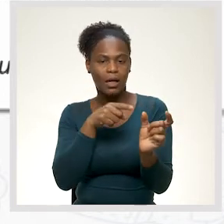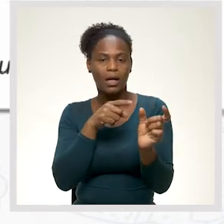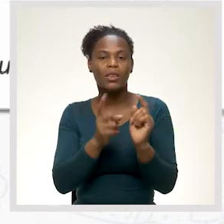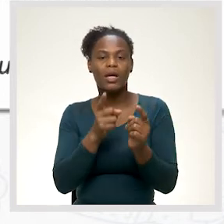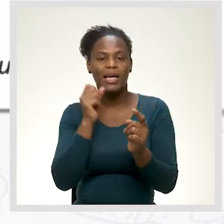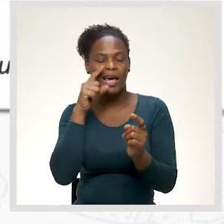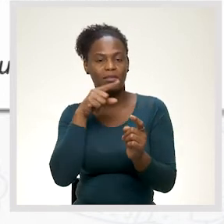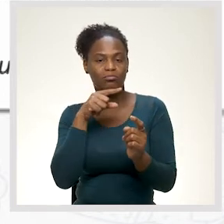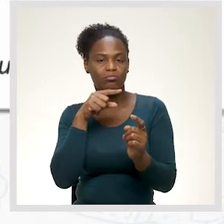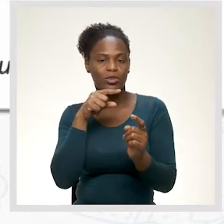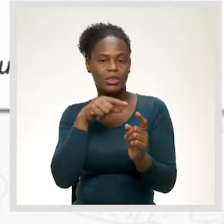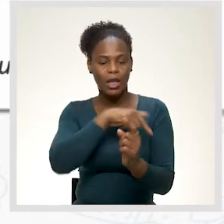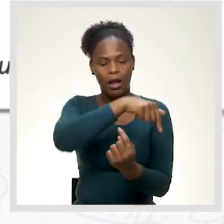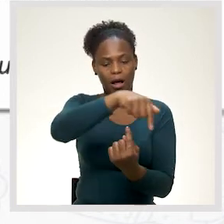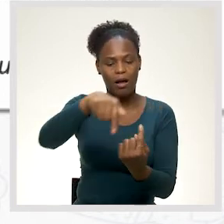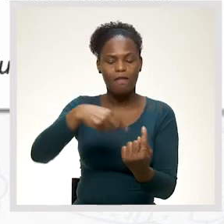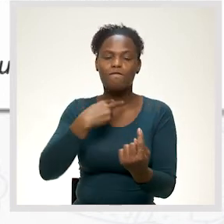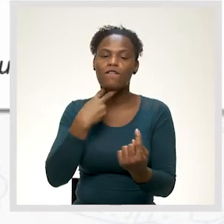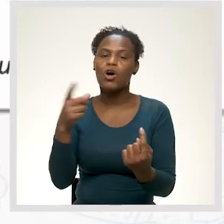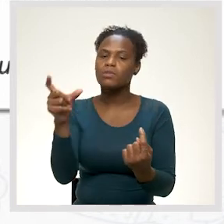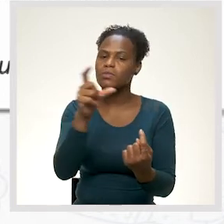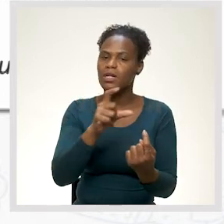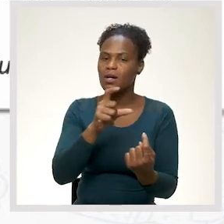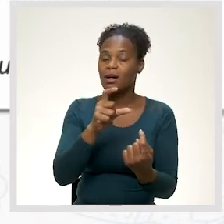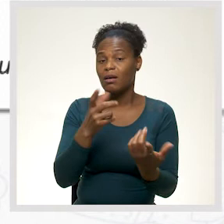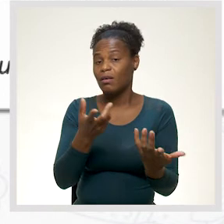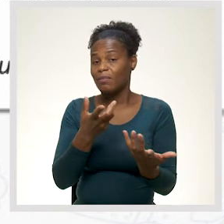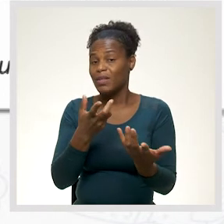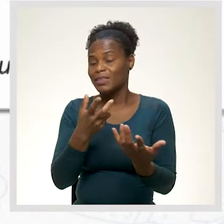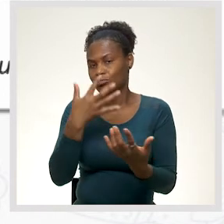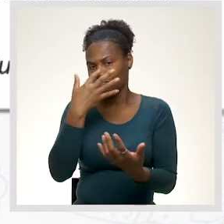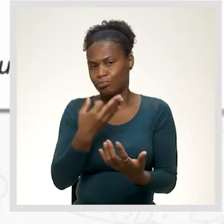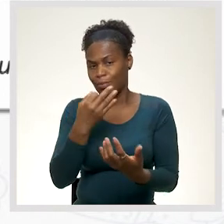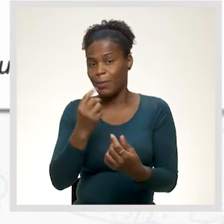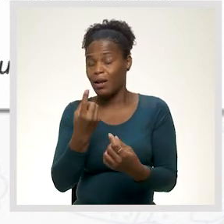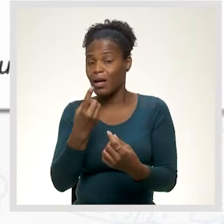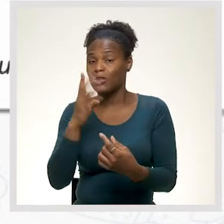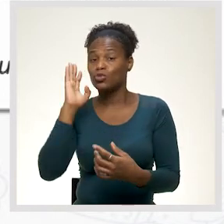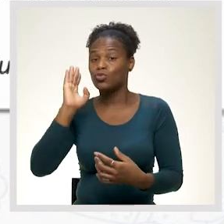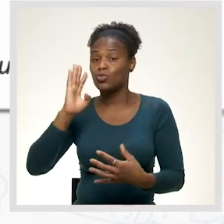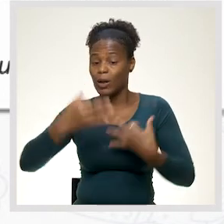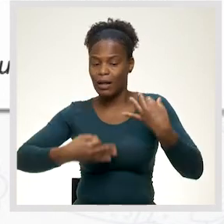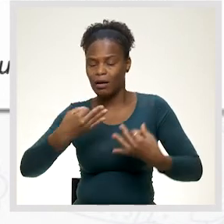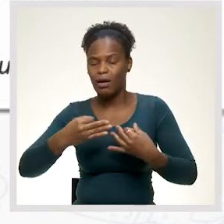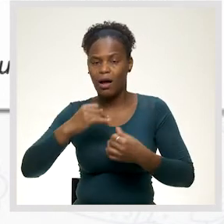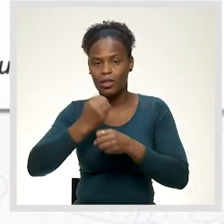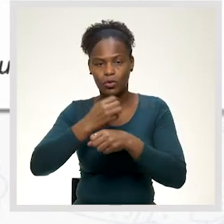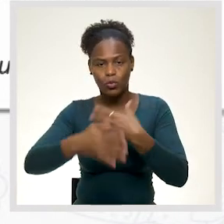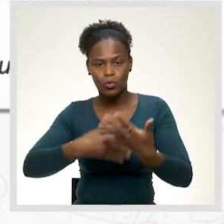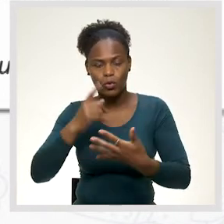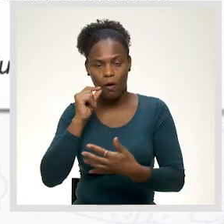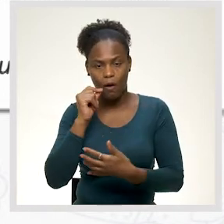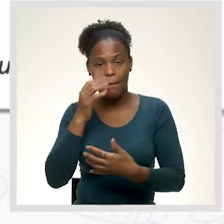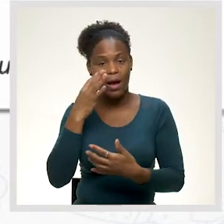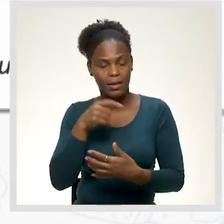que o cercam ou uma voz de maldição desabridamente sincera para julgar as ações dos homens. É então